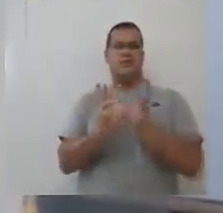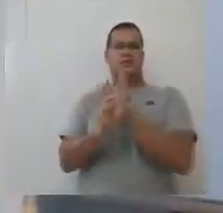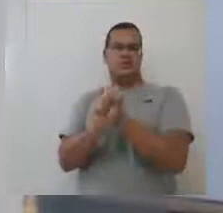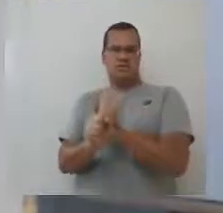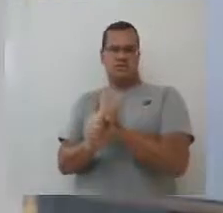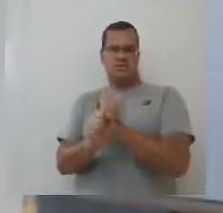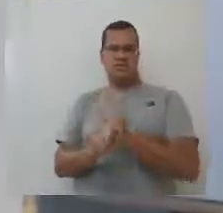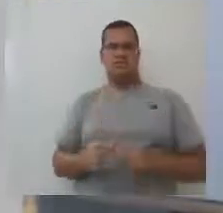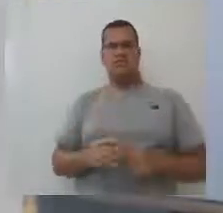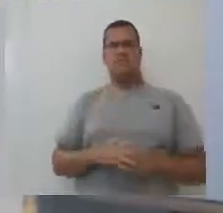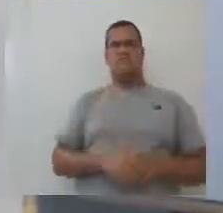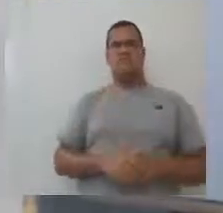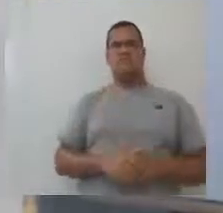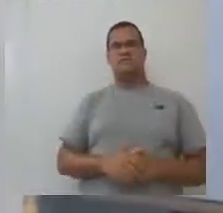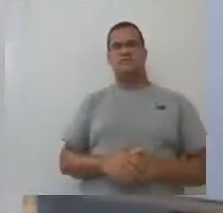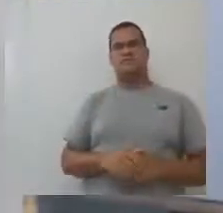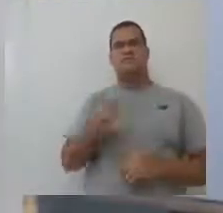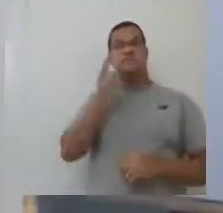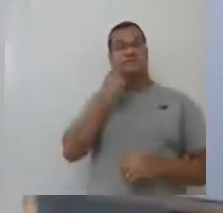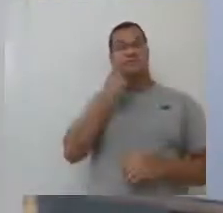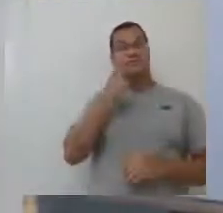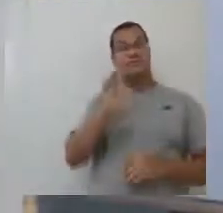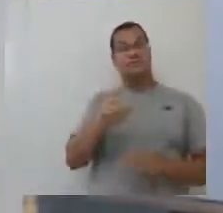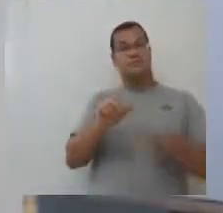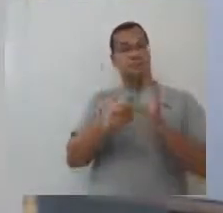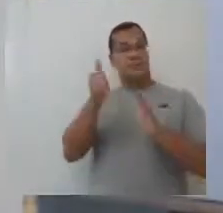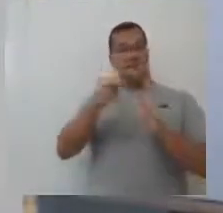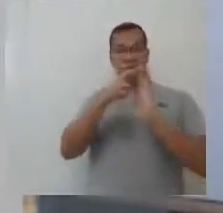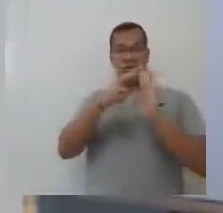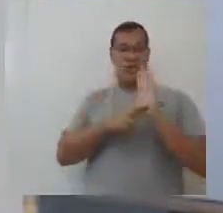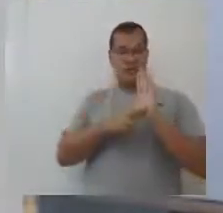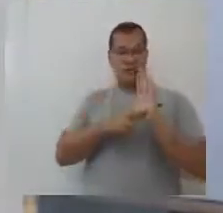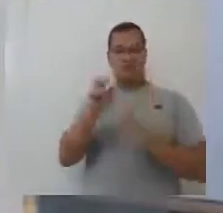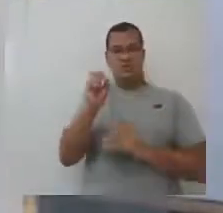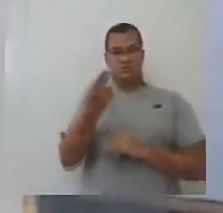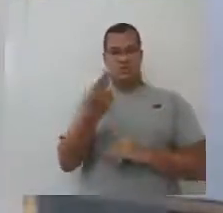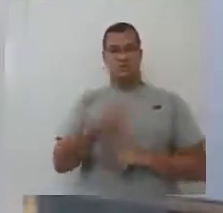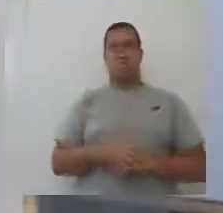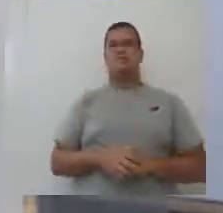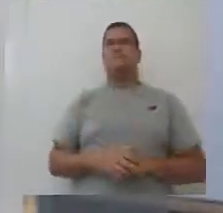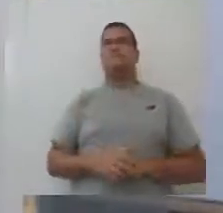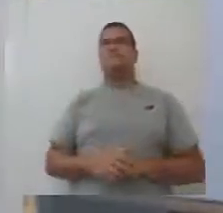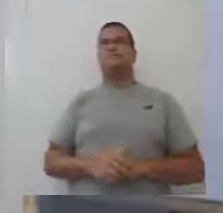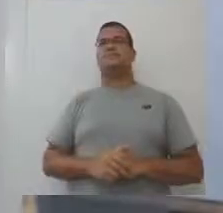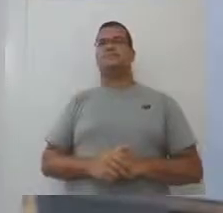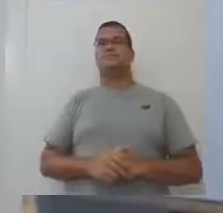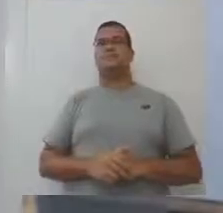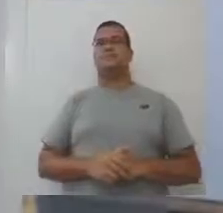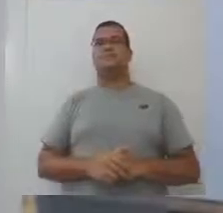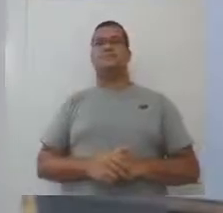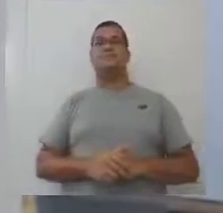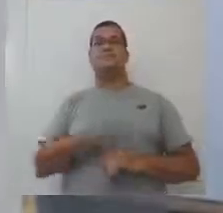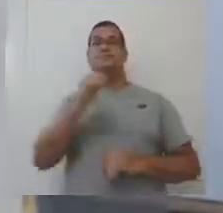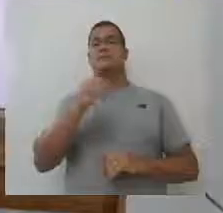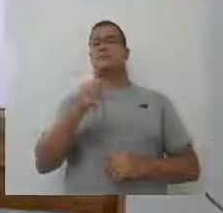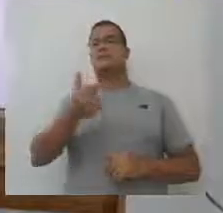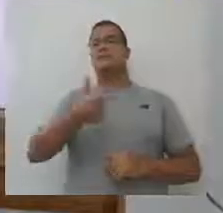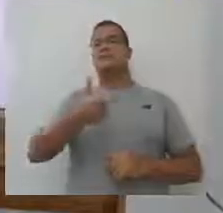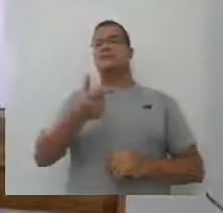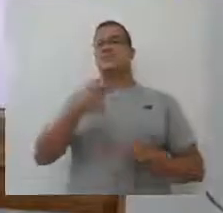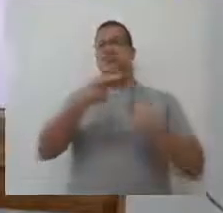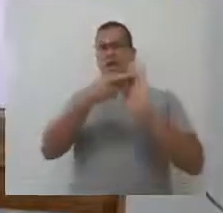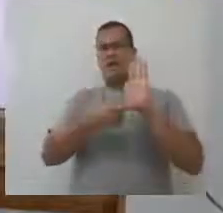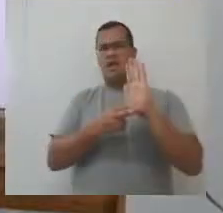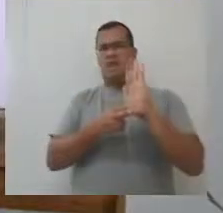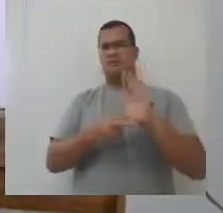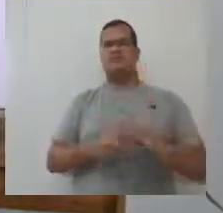final. Tranquilo? Ei! Primeira regra, beleza? Massa? Ó, segunda regra, bota na tela aqui, por